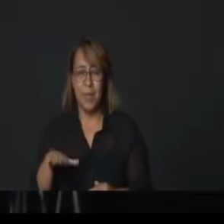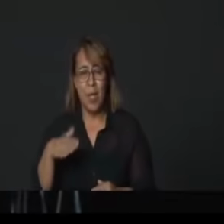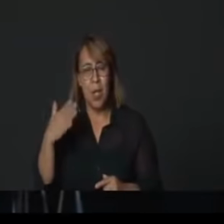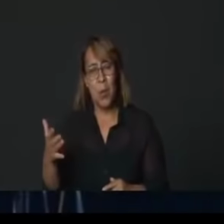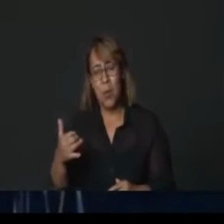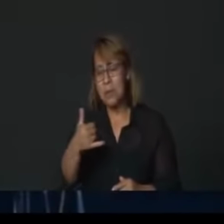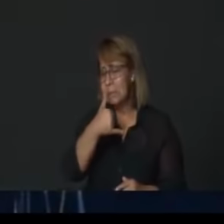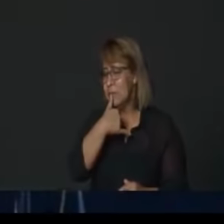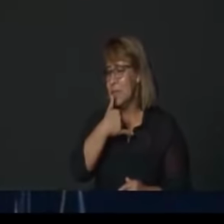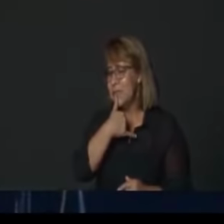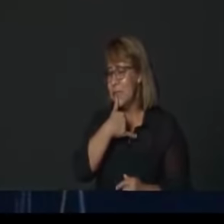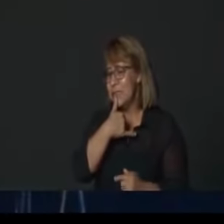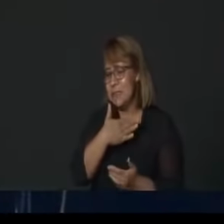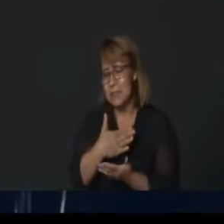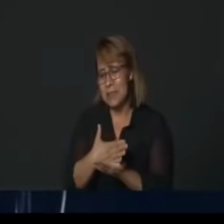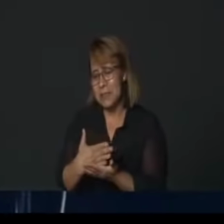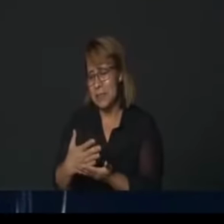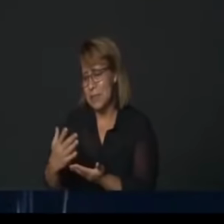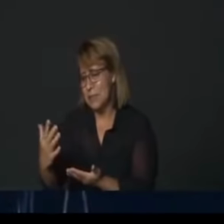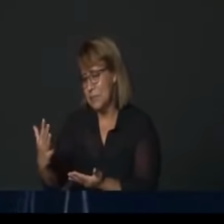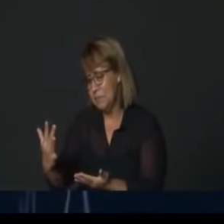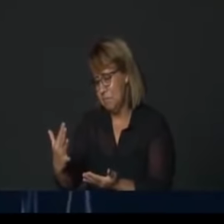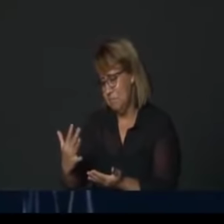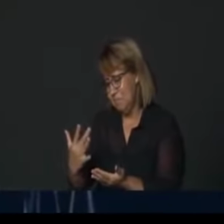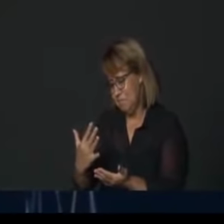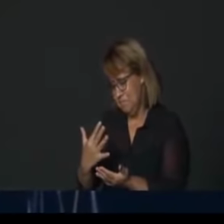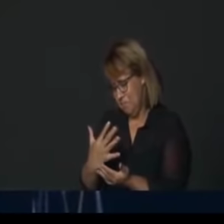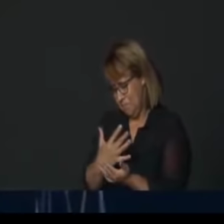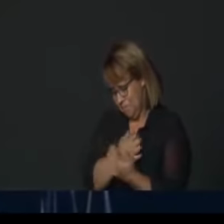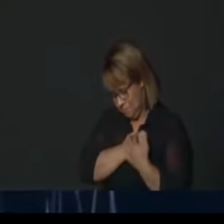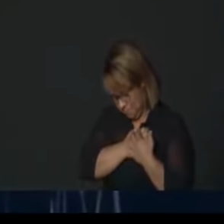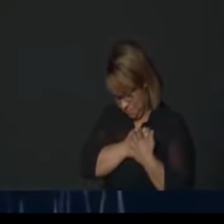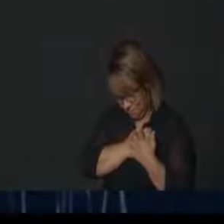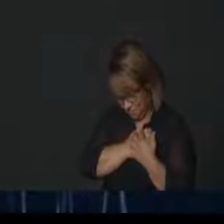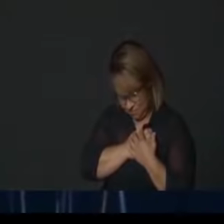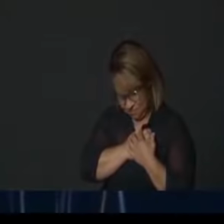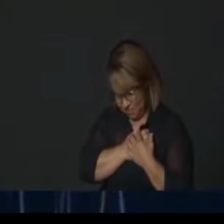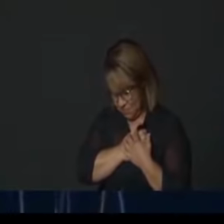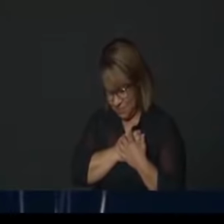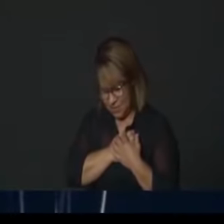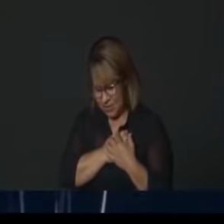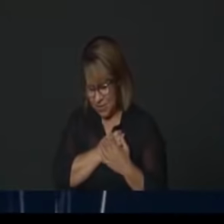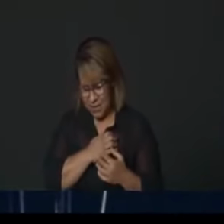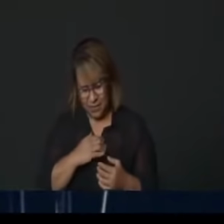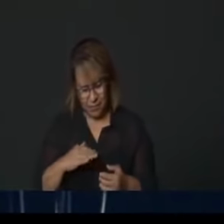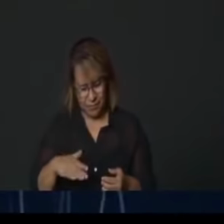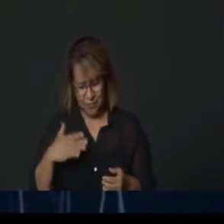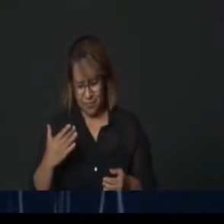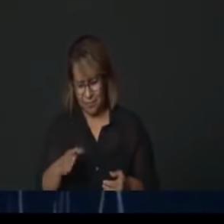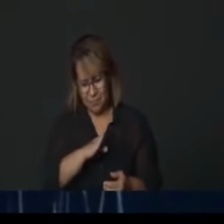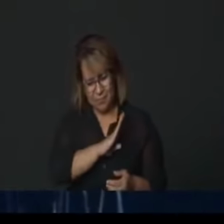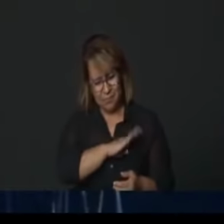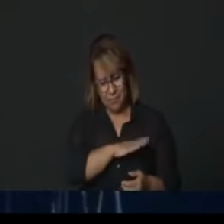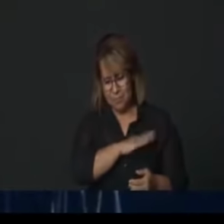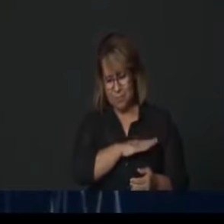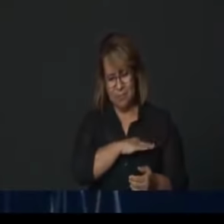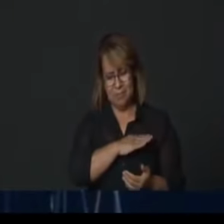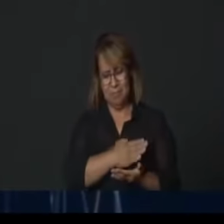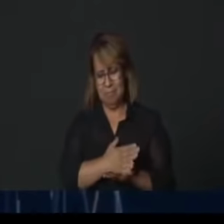grito mais alto que sai do coração, quando não se tem palavras